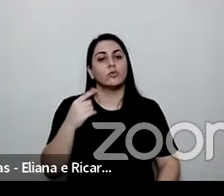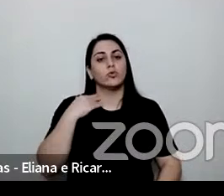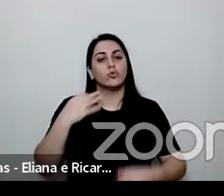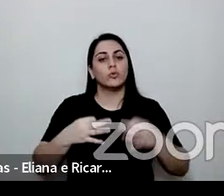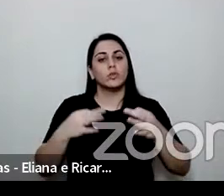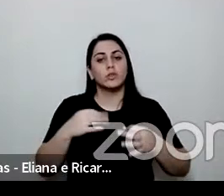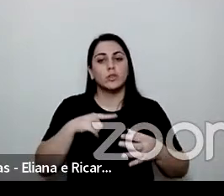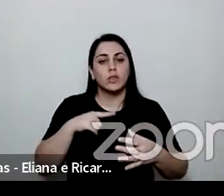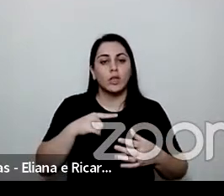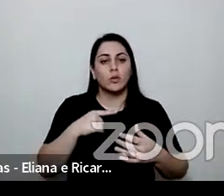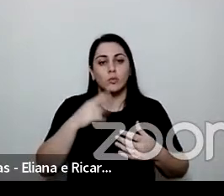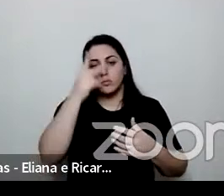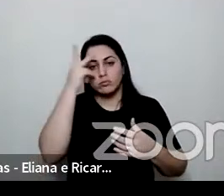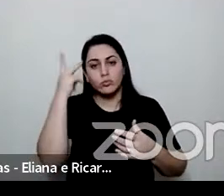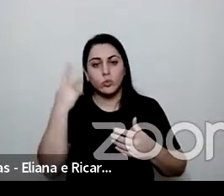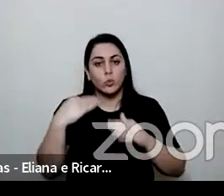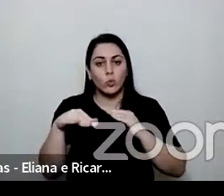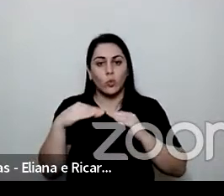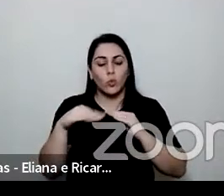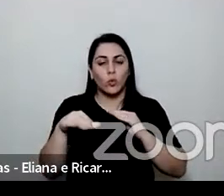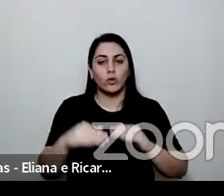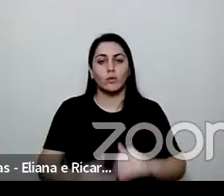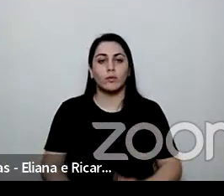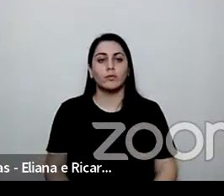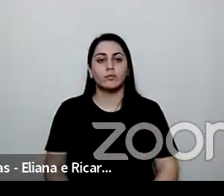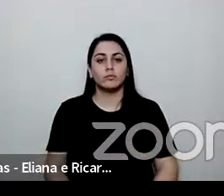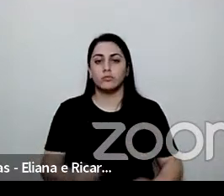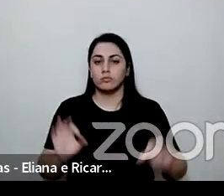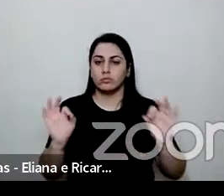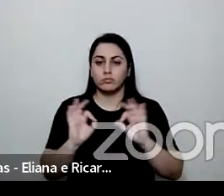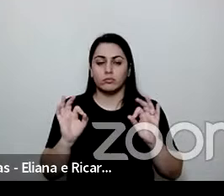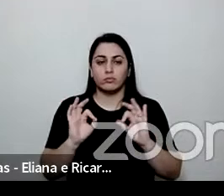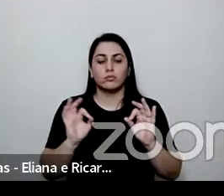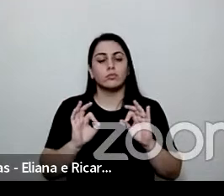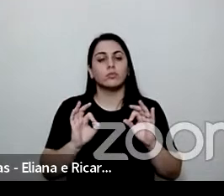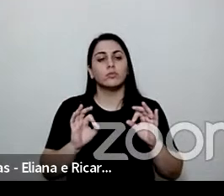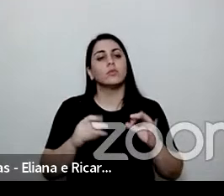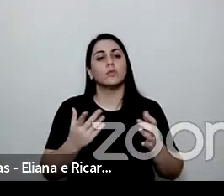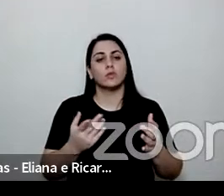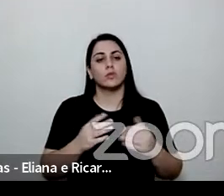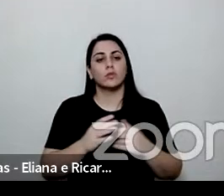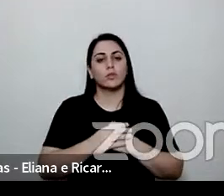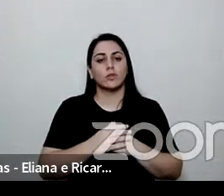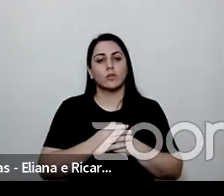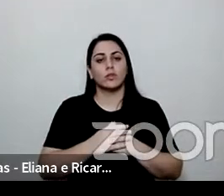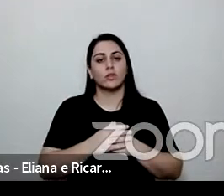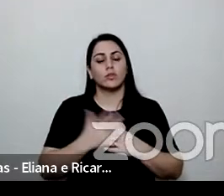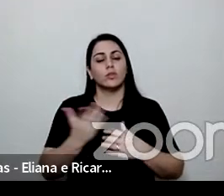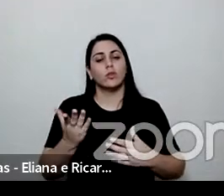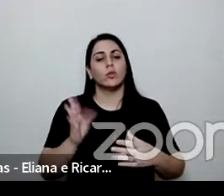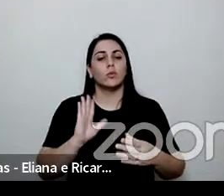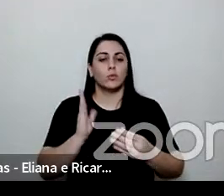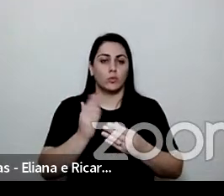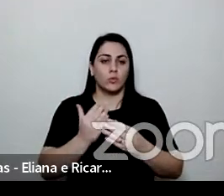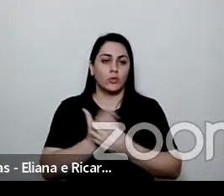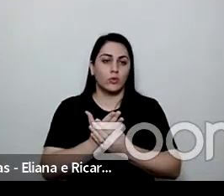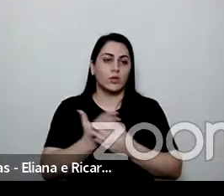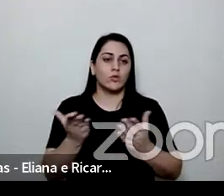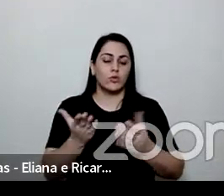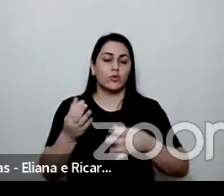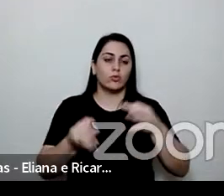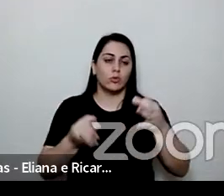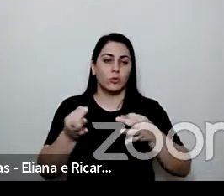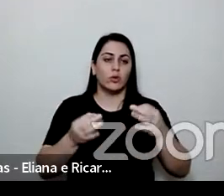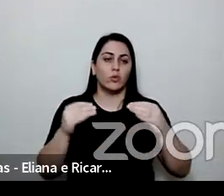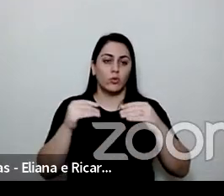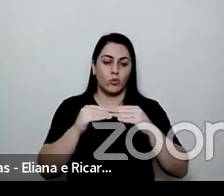divergência nesse sentido Ah e não havendo proclama resultado por unanimidade de votos em consonância